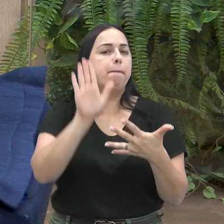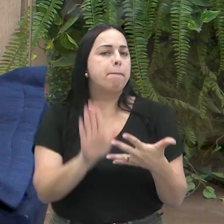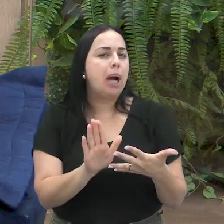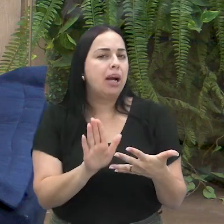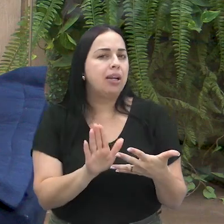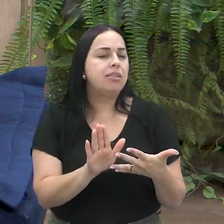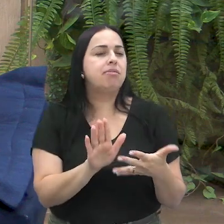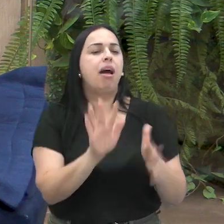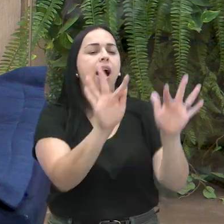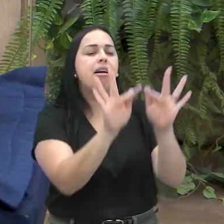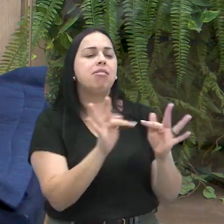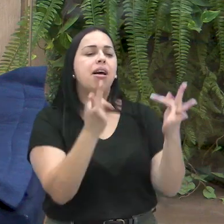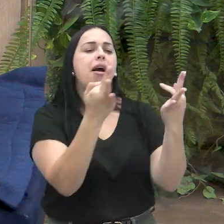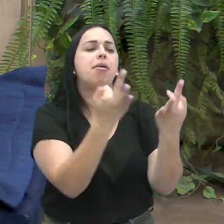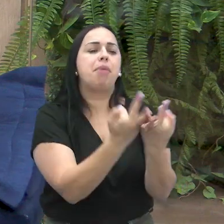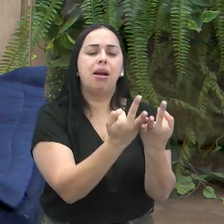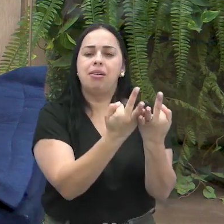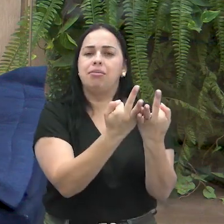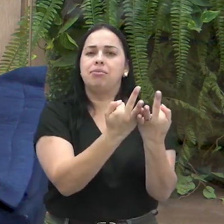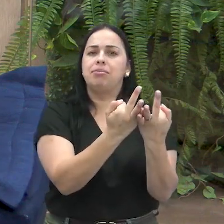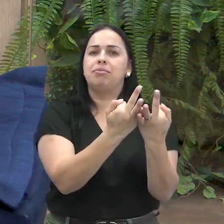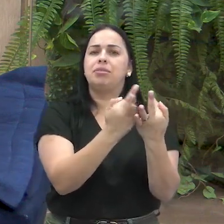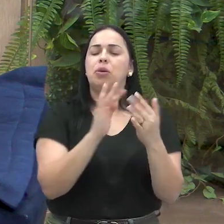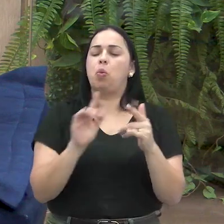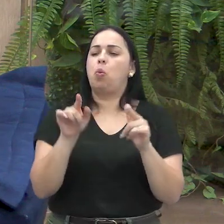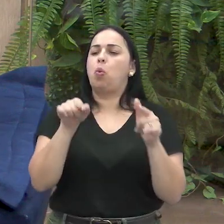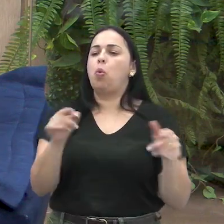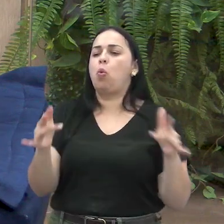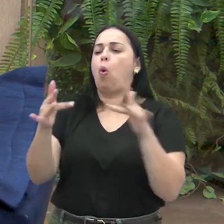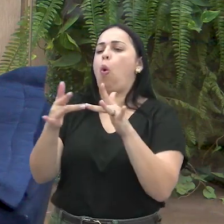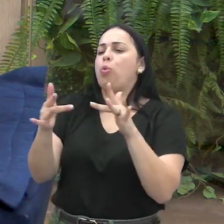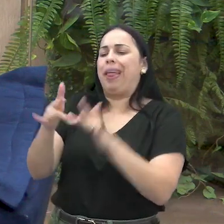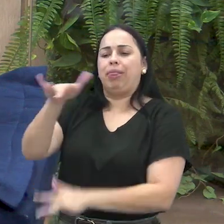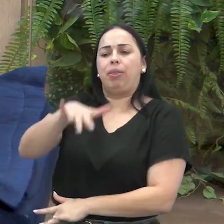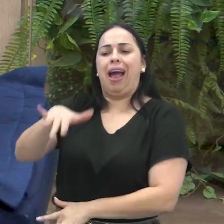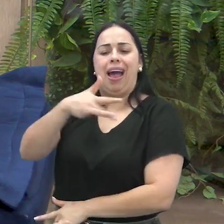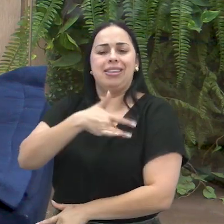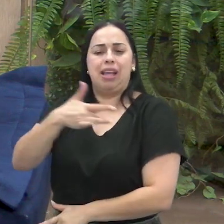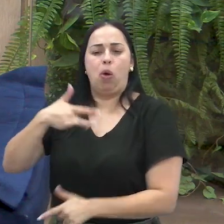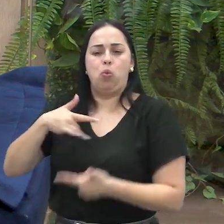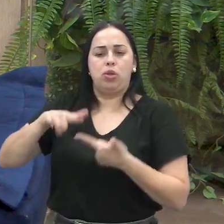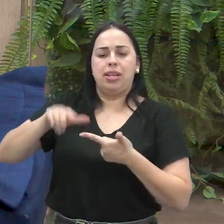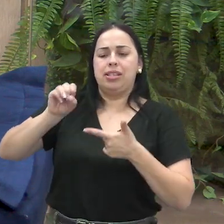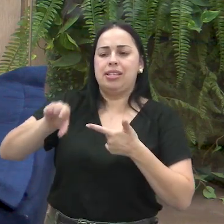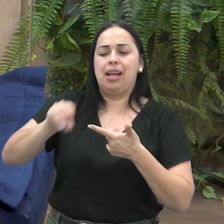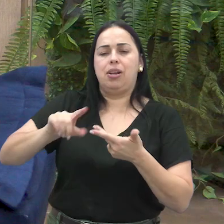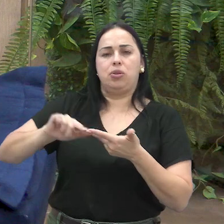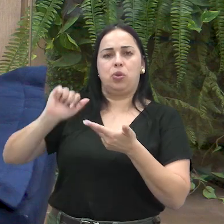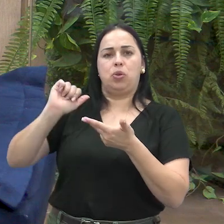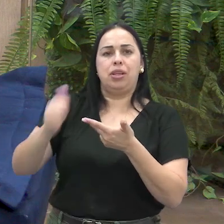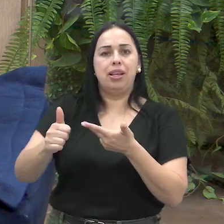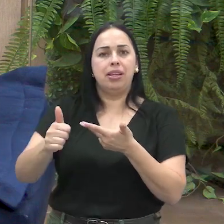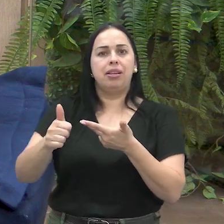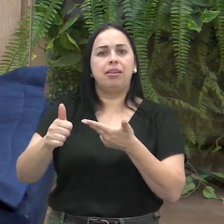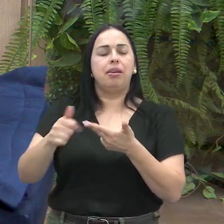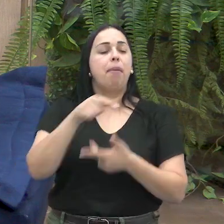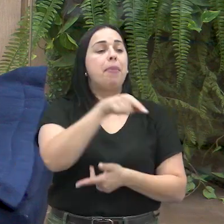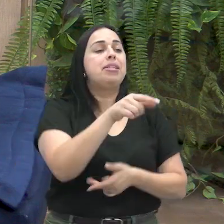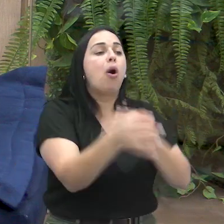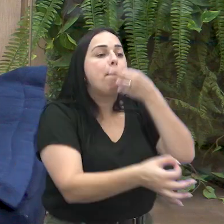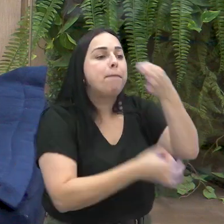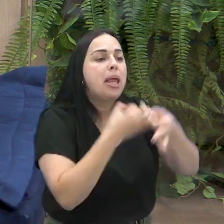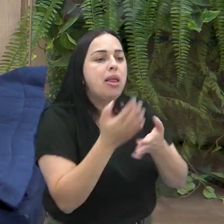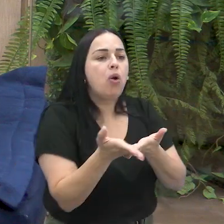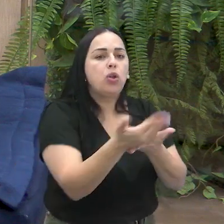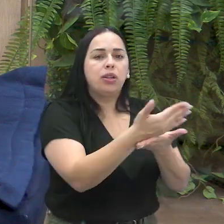essa aproximação das famílias com a rede pública de saúde, com a rede pública de educação, de esporte, você tem que ouvir